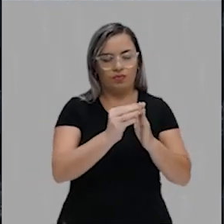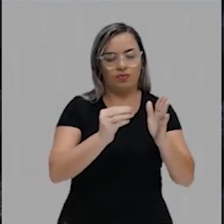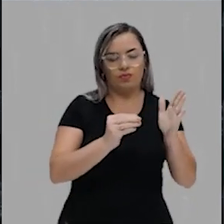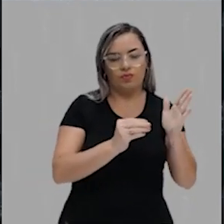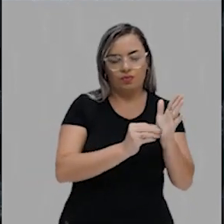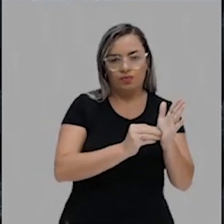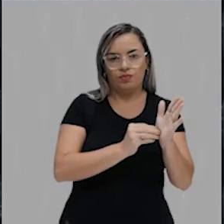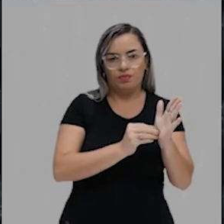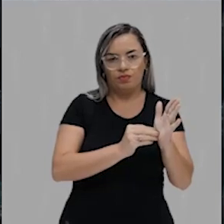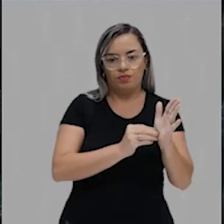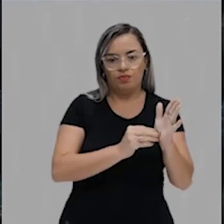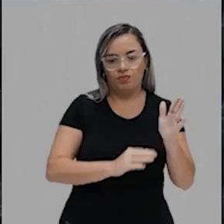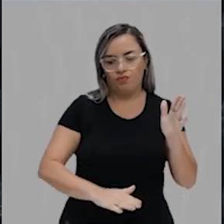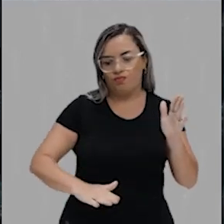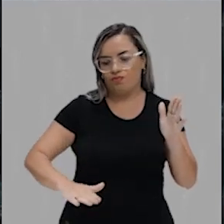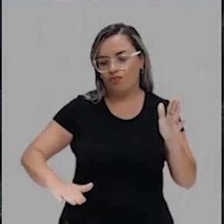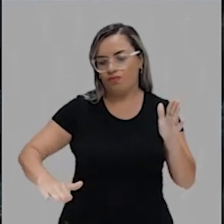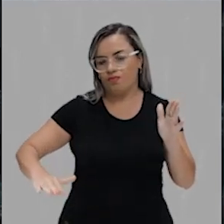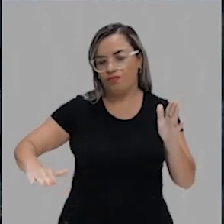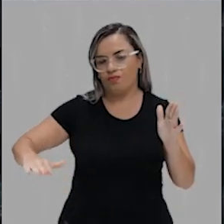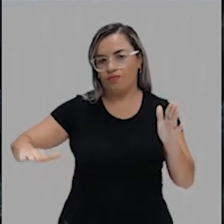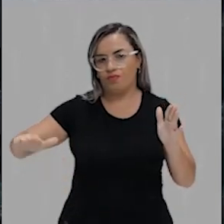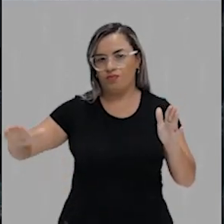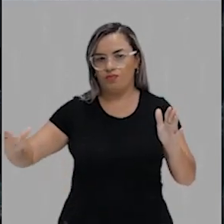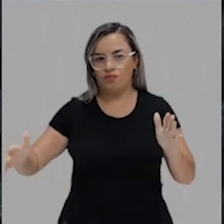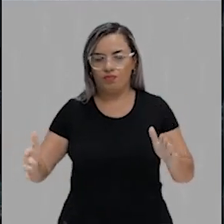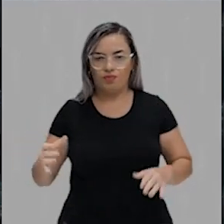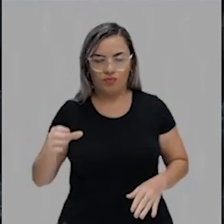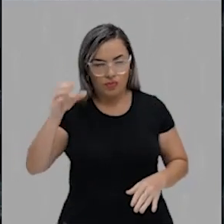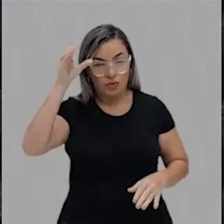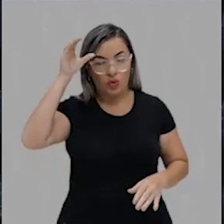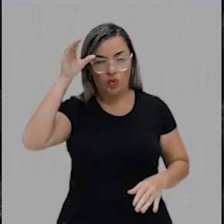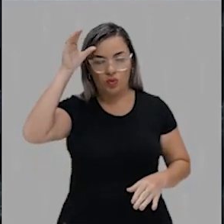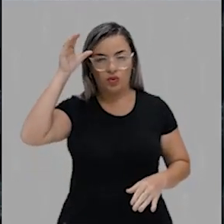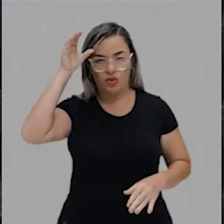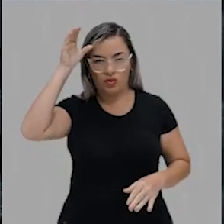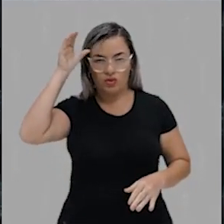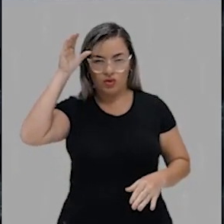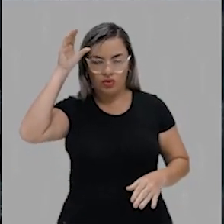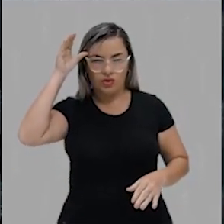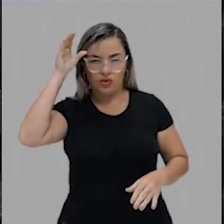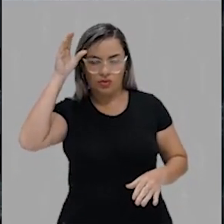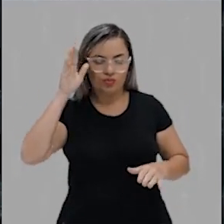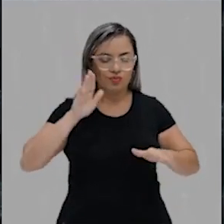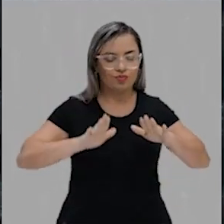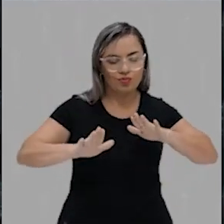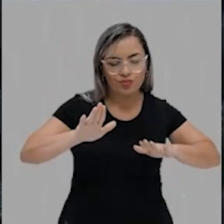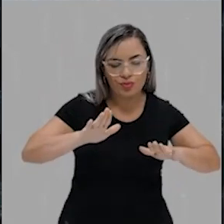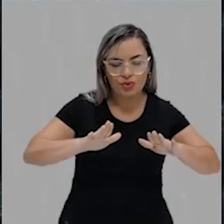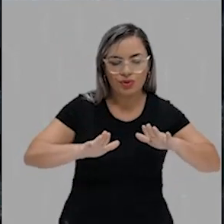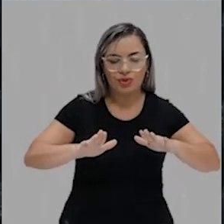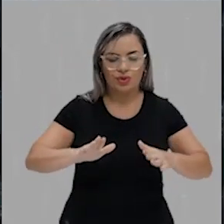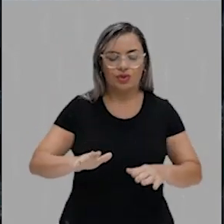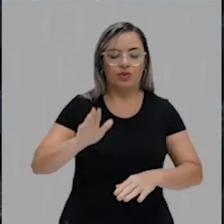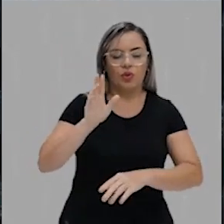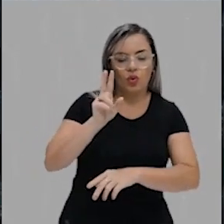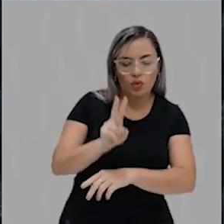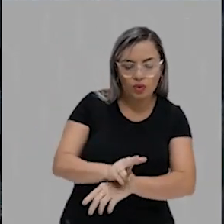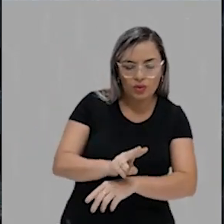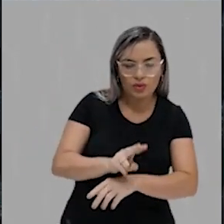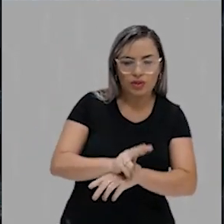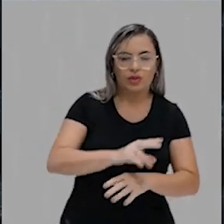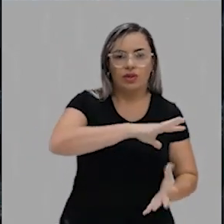vocês já desde pequenininhos, tomar consciência de cuidar do planeta. Mas nós vamos trabalhar de forma mais